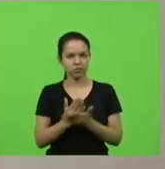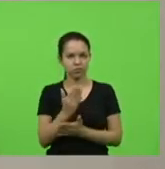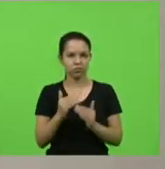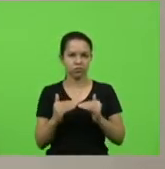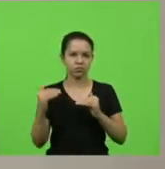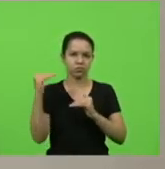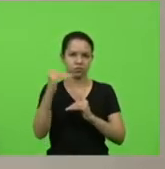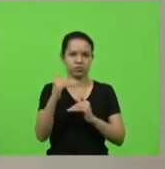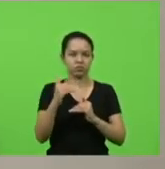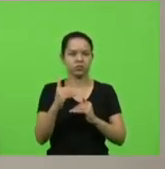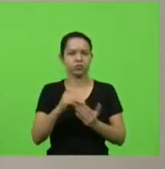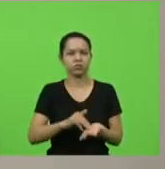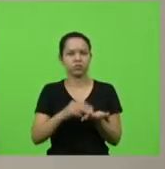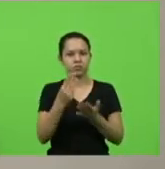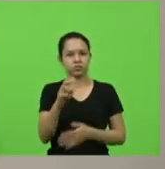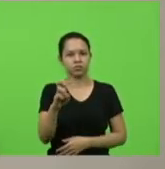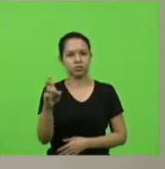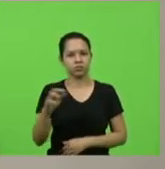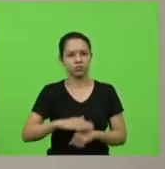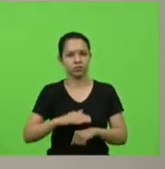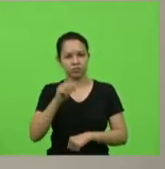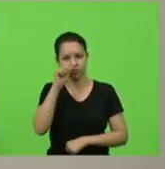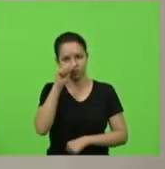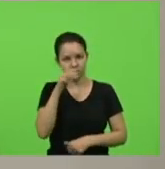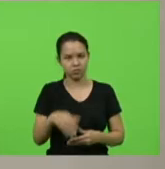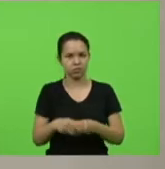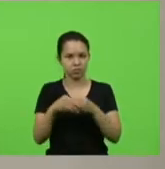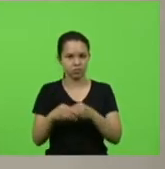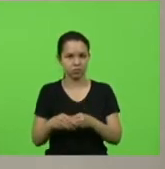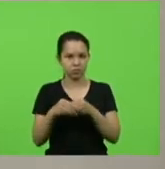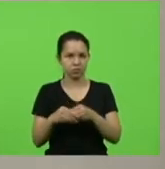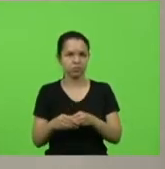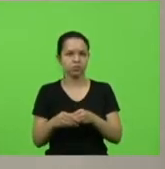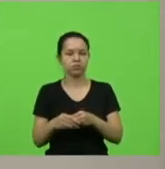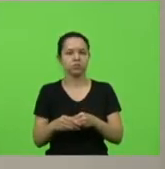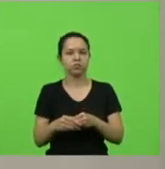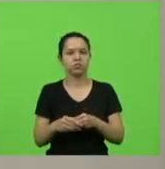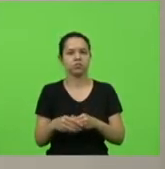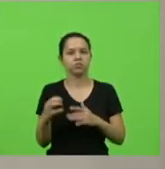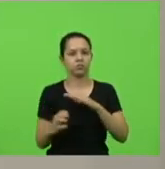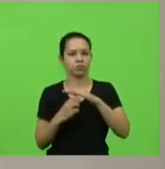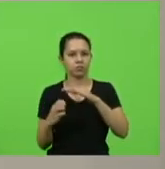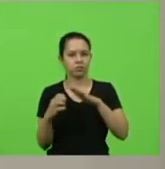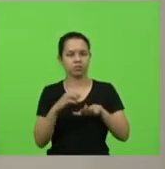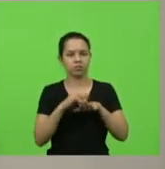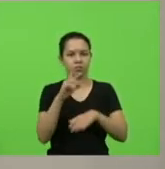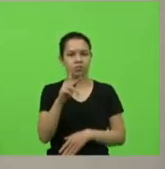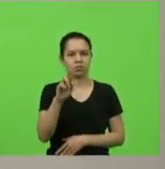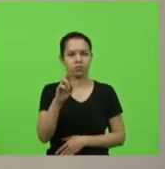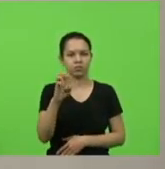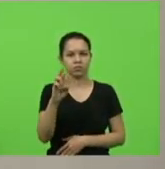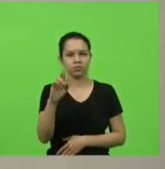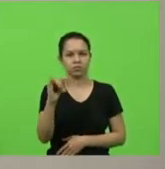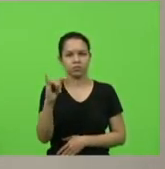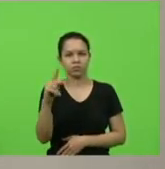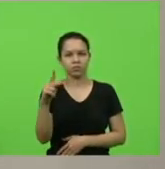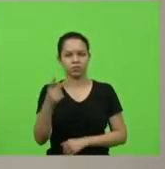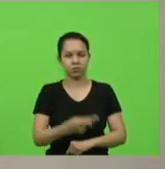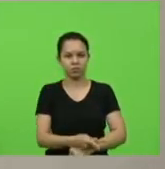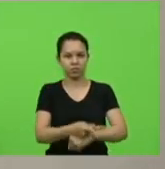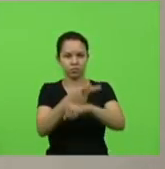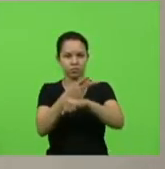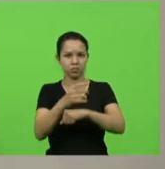autor deputado João Amin, cumprimentando a empresa transportadora Peregrina por ter sido premiada na 9ª edição do prêmio